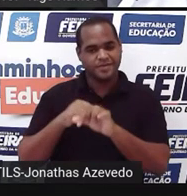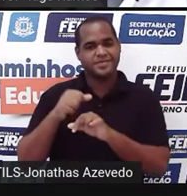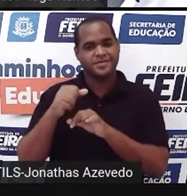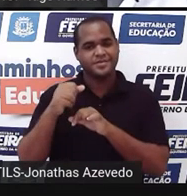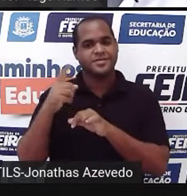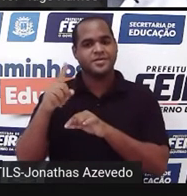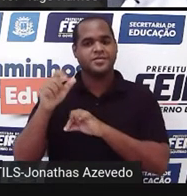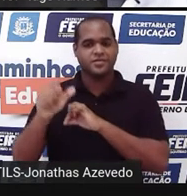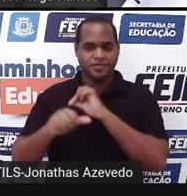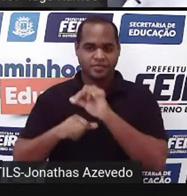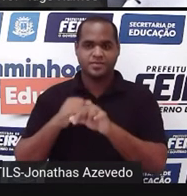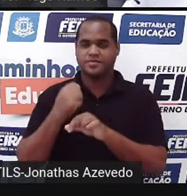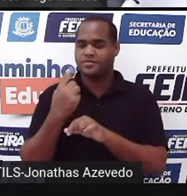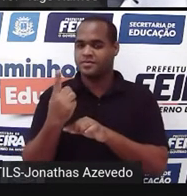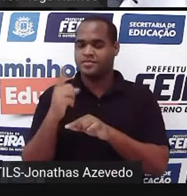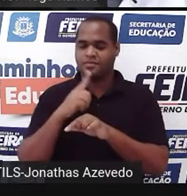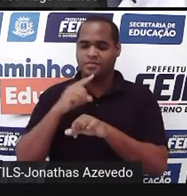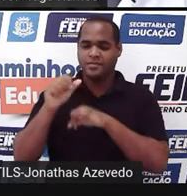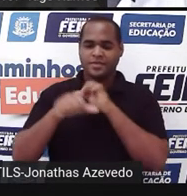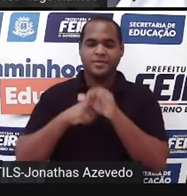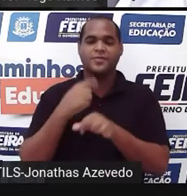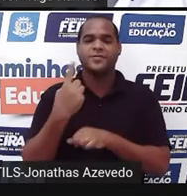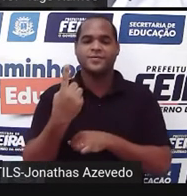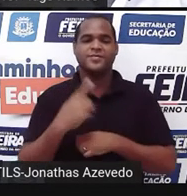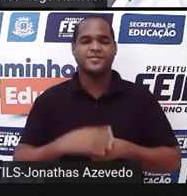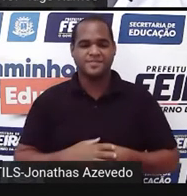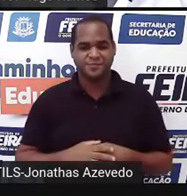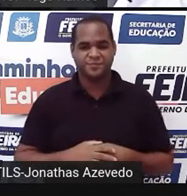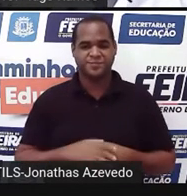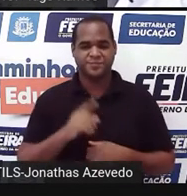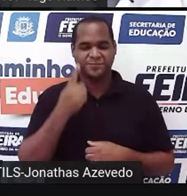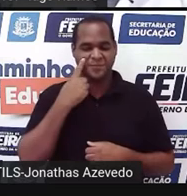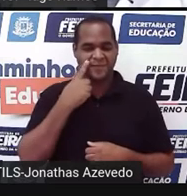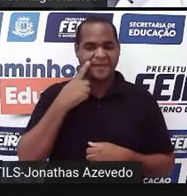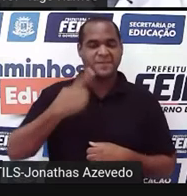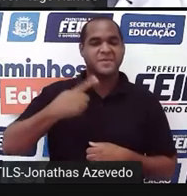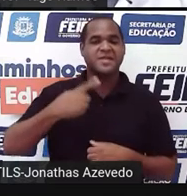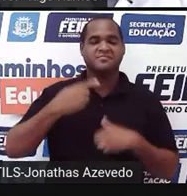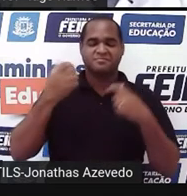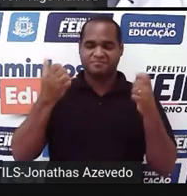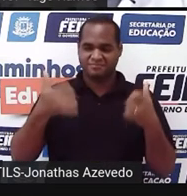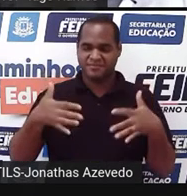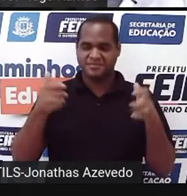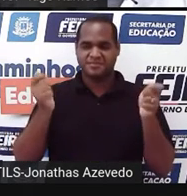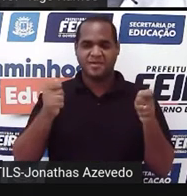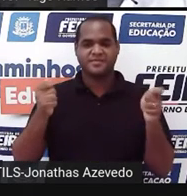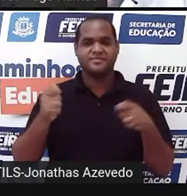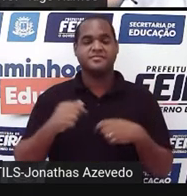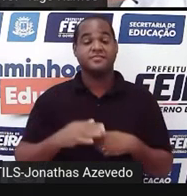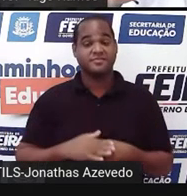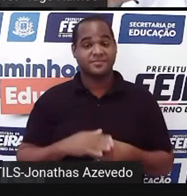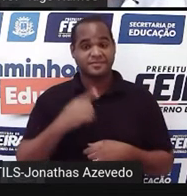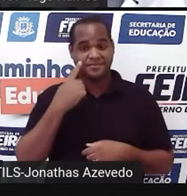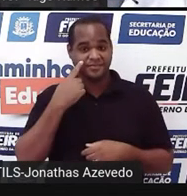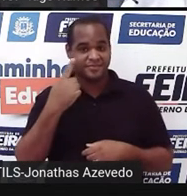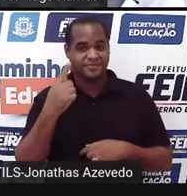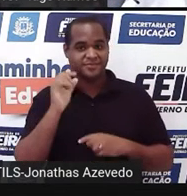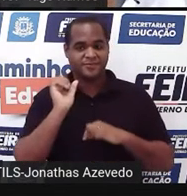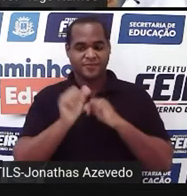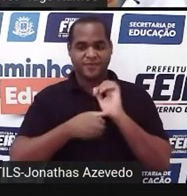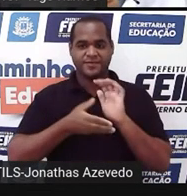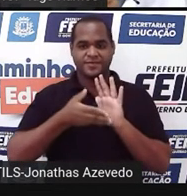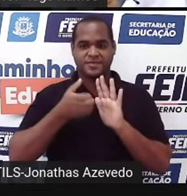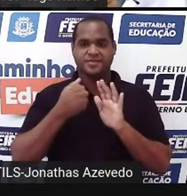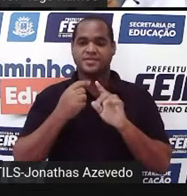troca Y por um Então vamos testar essa primeira possibilidade aqui a então na primeira equação tira